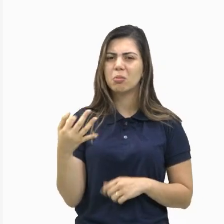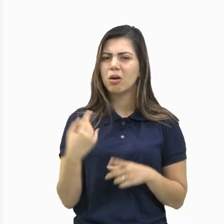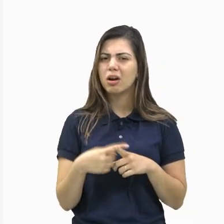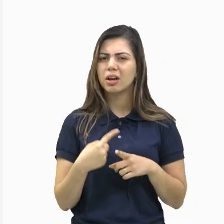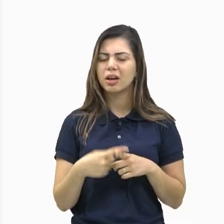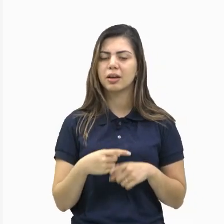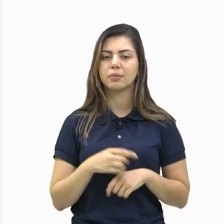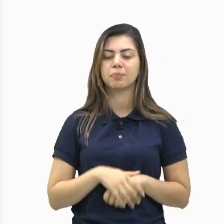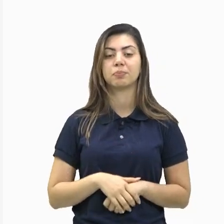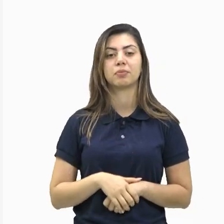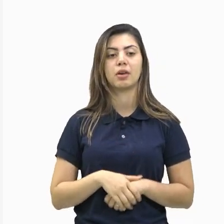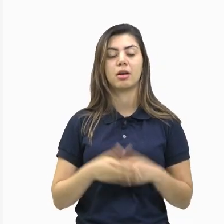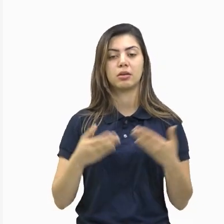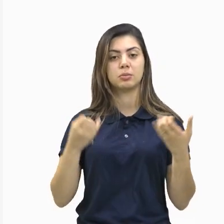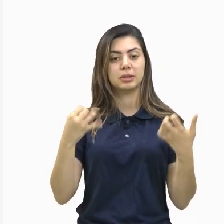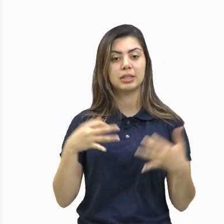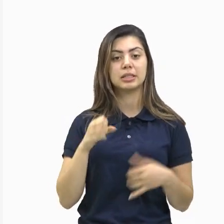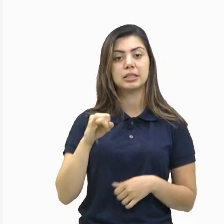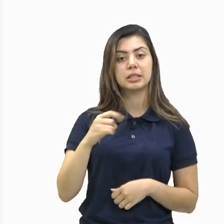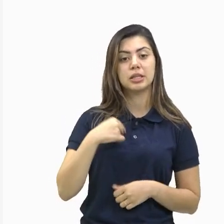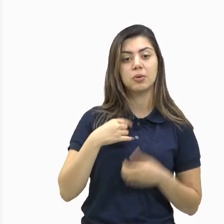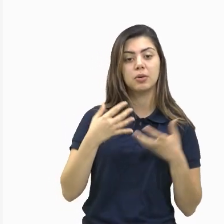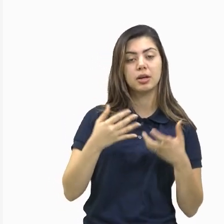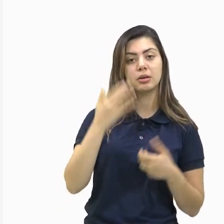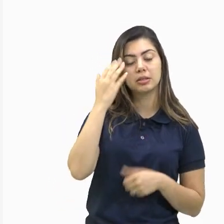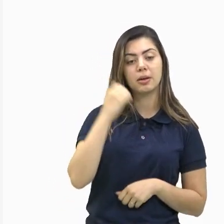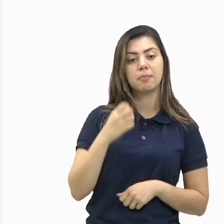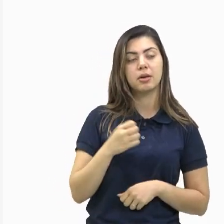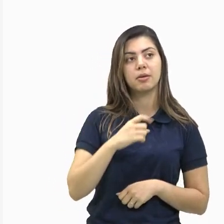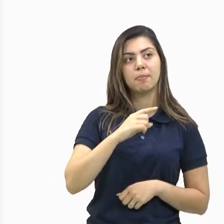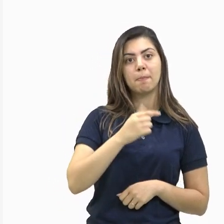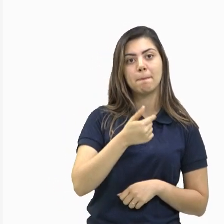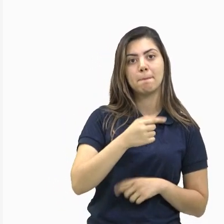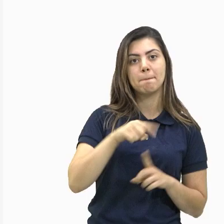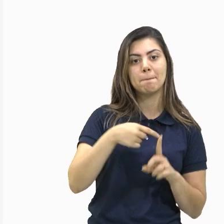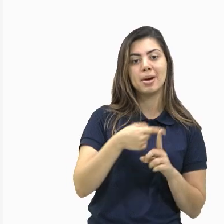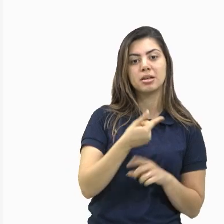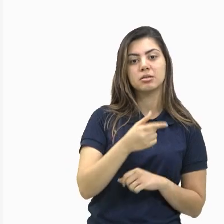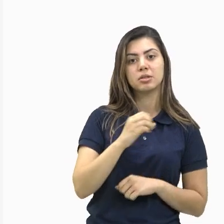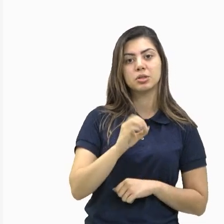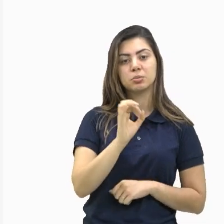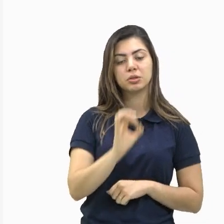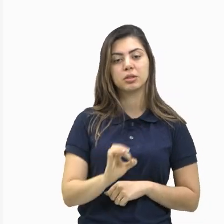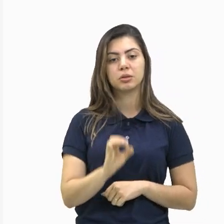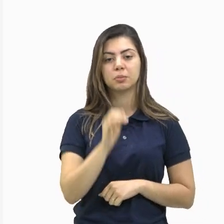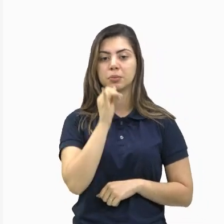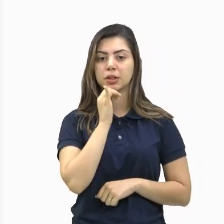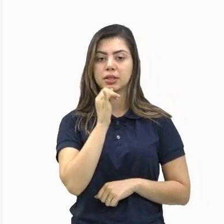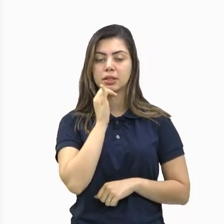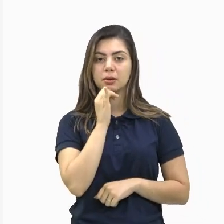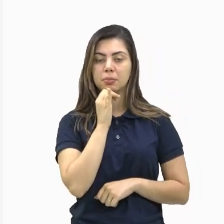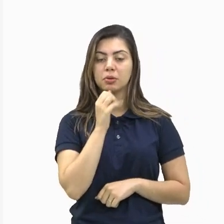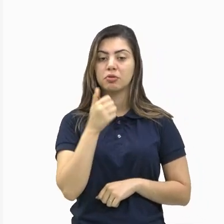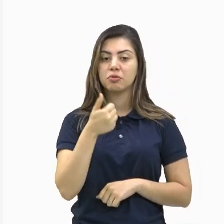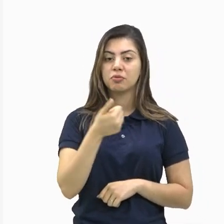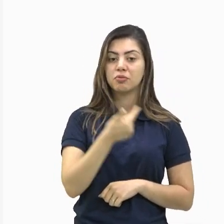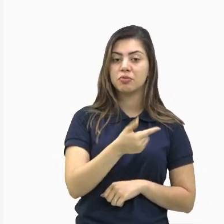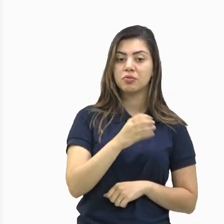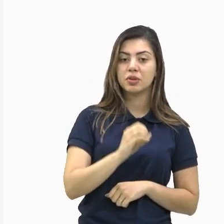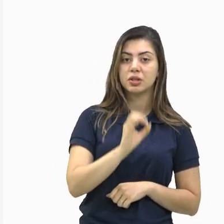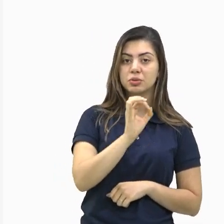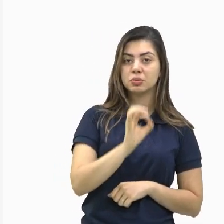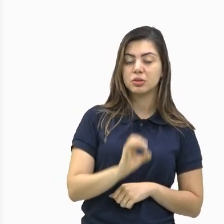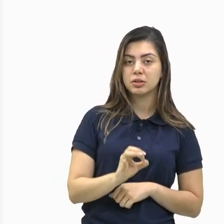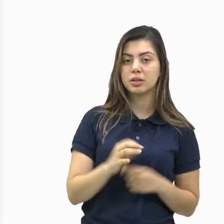quero saber o aumento de 20%, você concorda que eu poderia dizer o seguinte aqui, ó, que aumento de 20 seria 100%